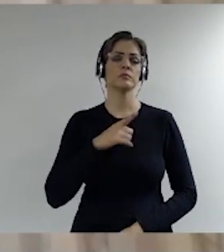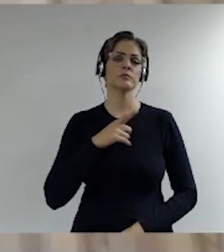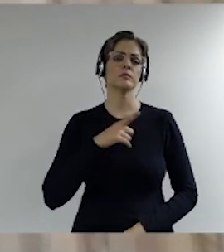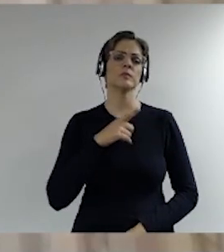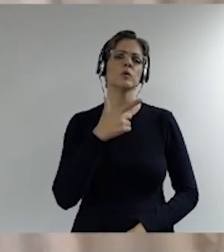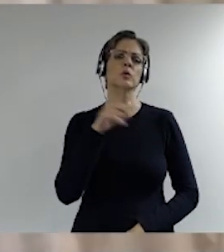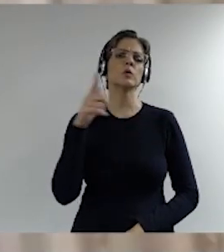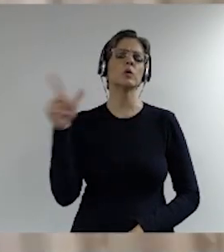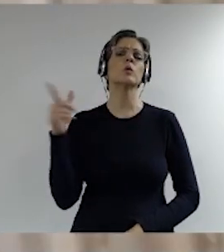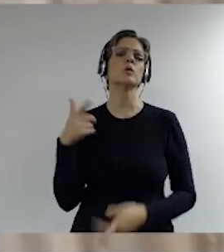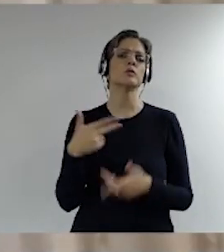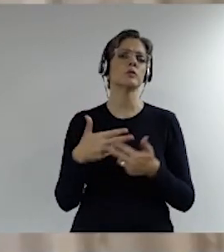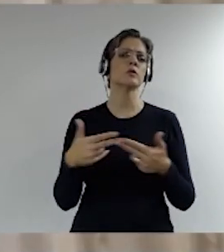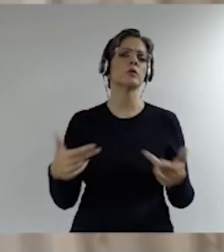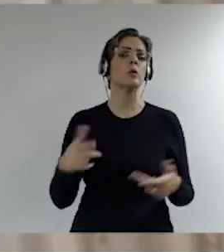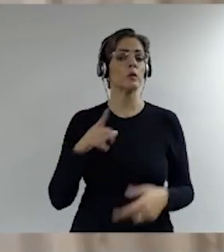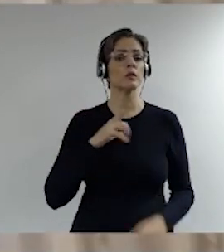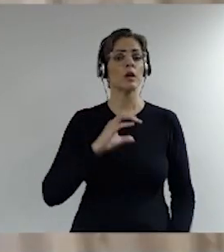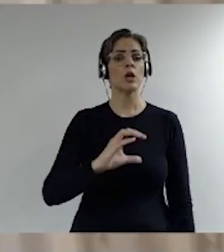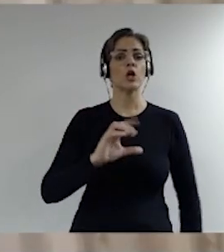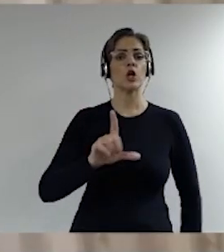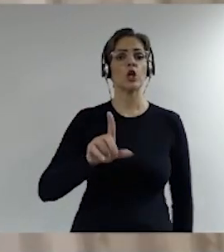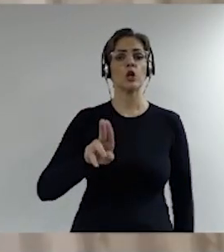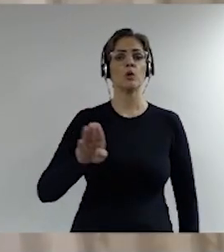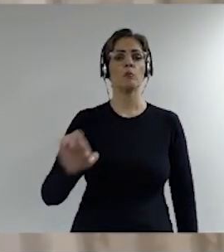nosso clube de serviços, nós